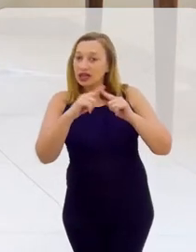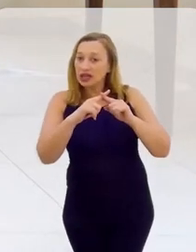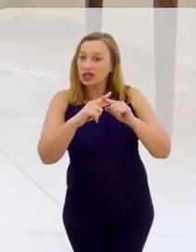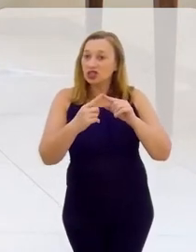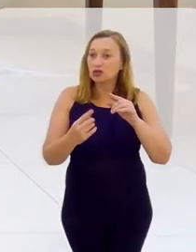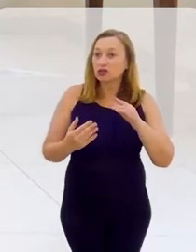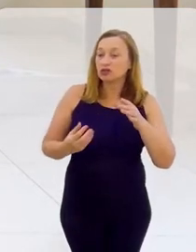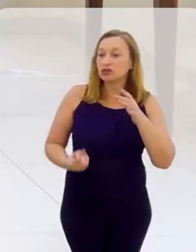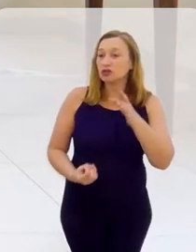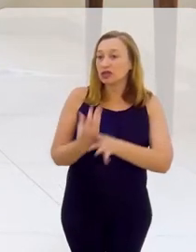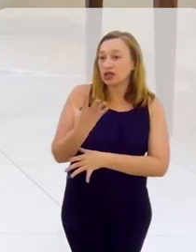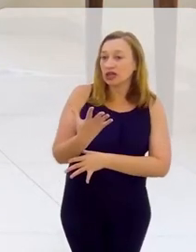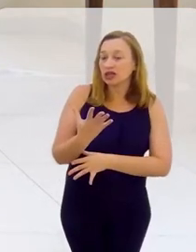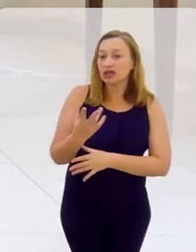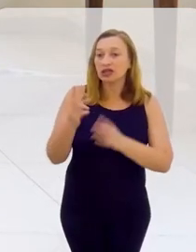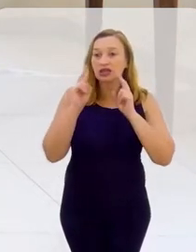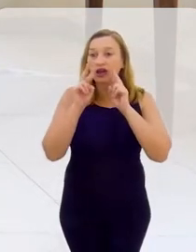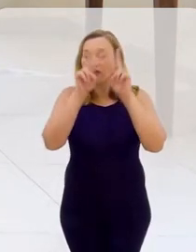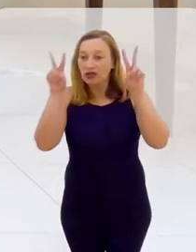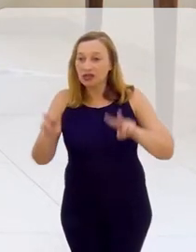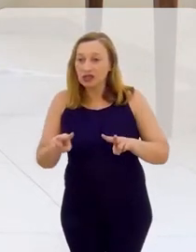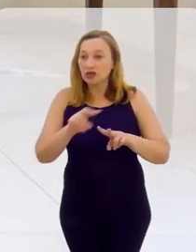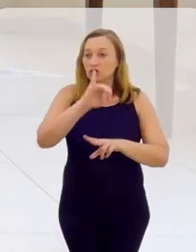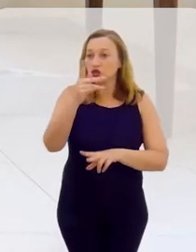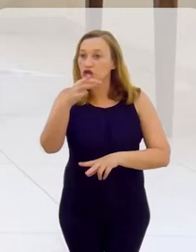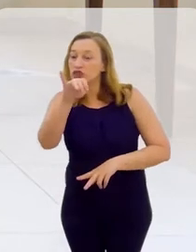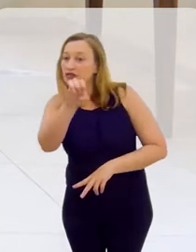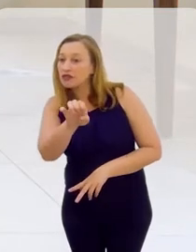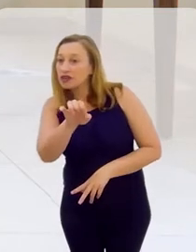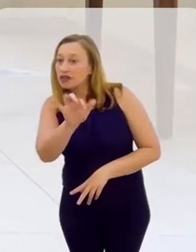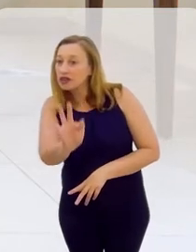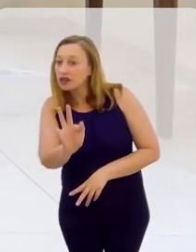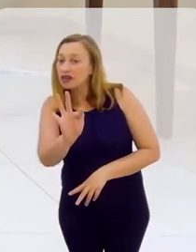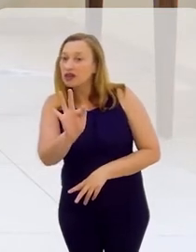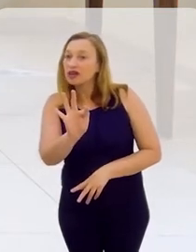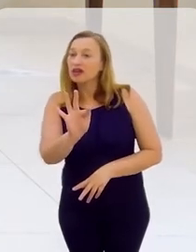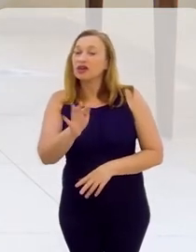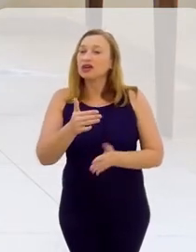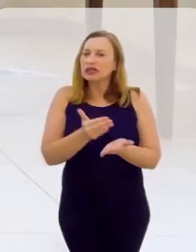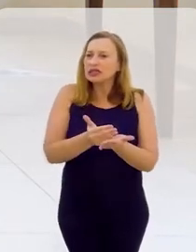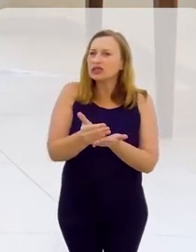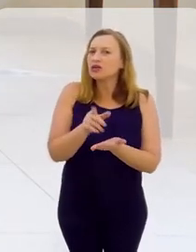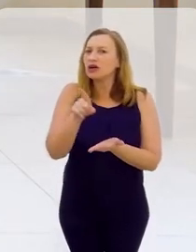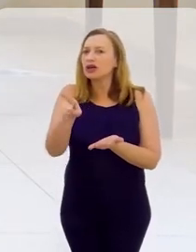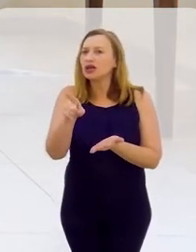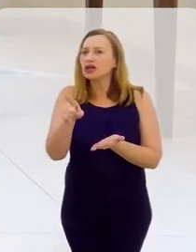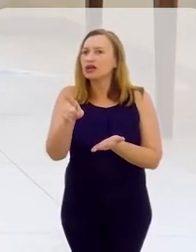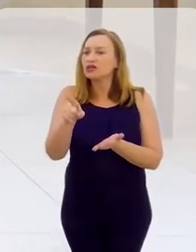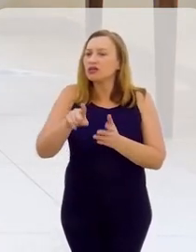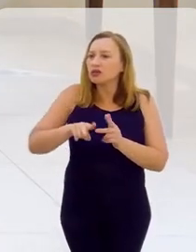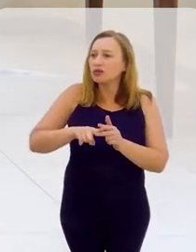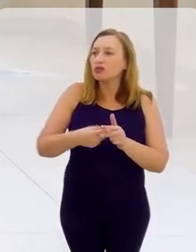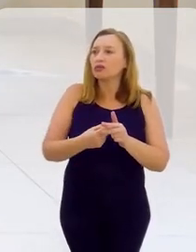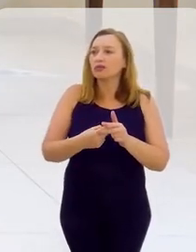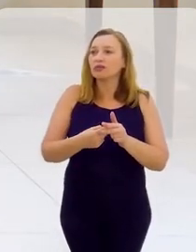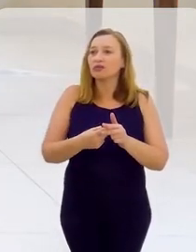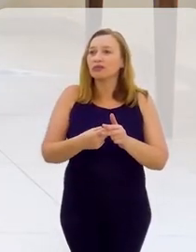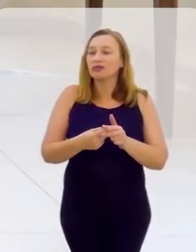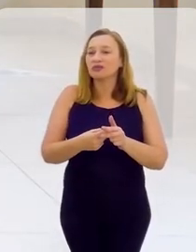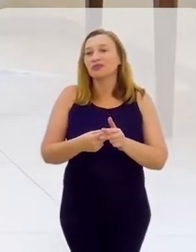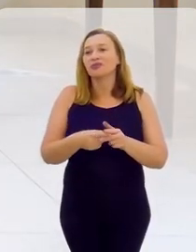A igreja, quando ela surgiu, através da visão que Joseph Smith teve, a partir dali, algumas coisas foram